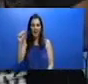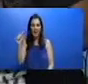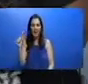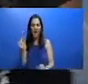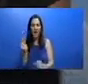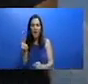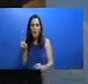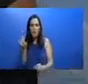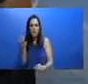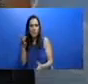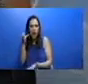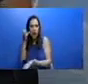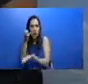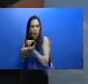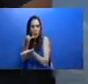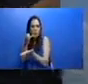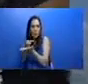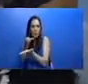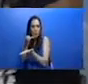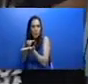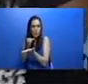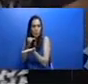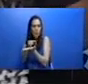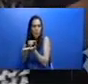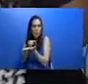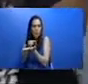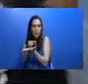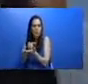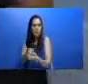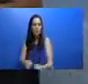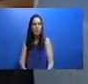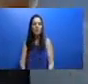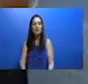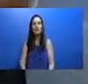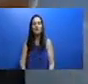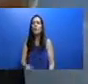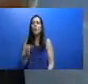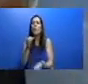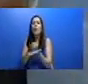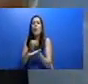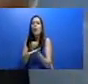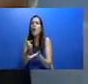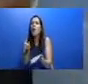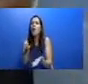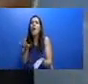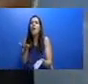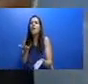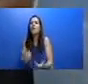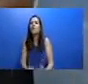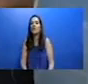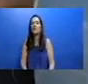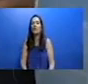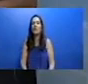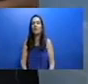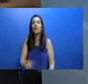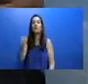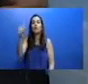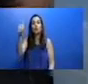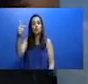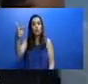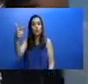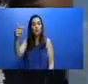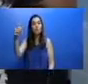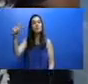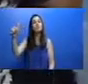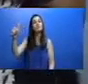de copos, os copos aqui, dessas embalagens. Então, eu tenho aqui, olha, 12 mais 12